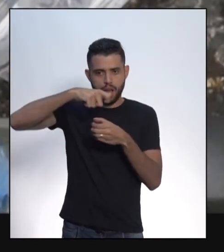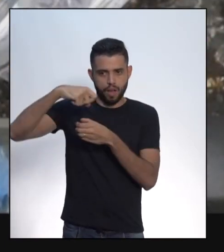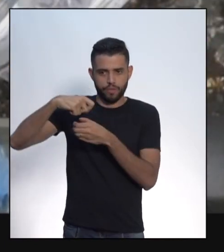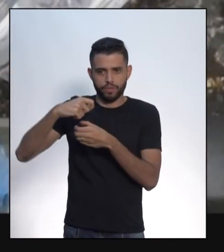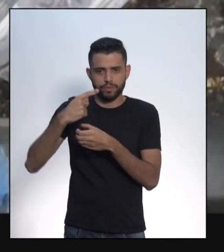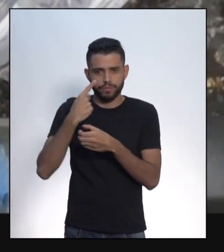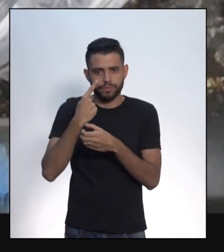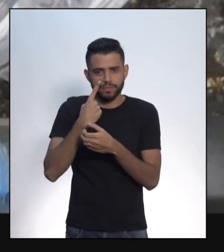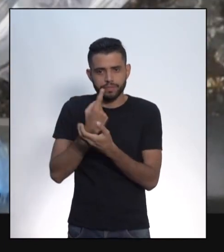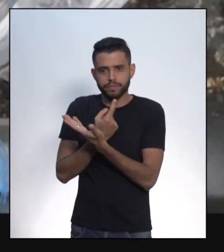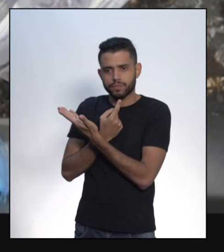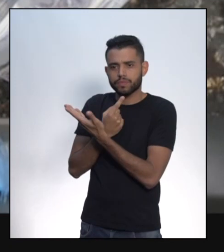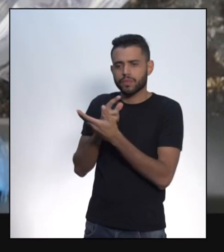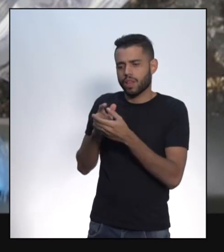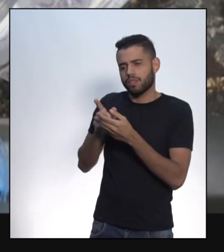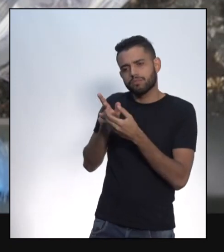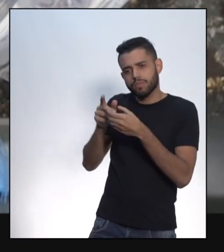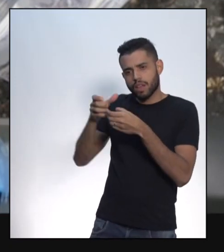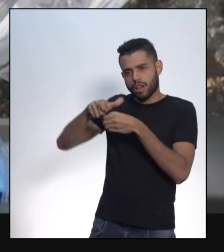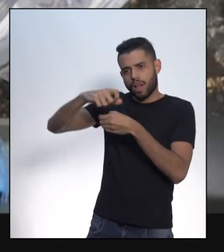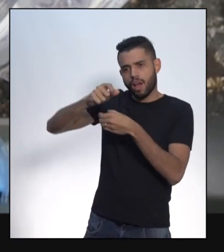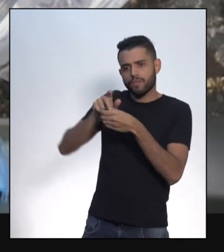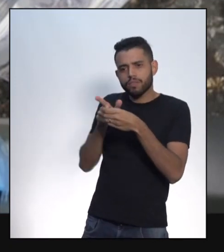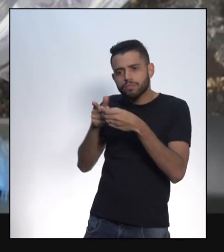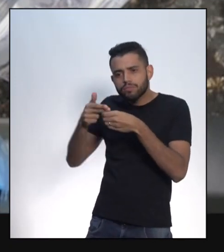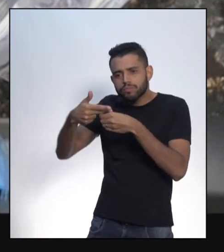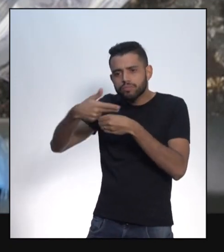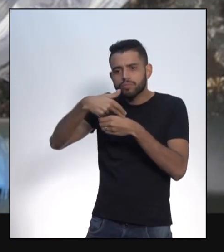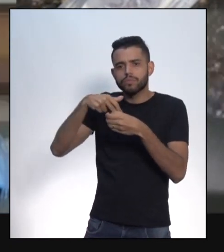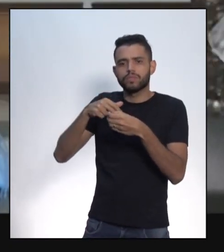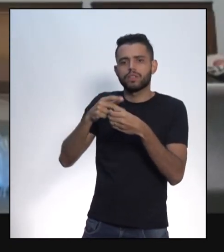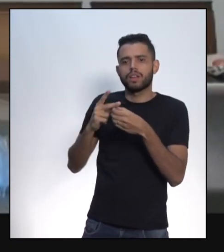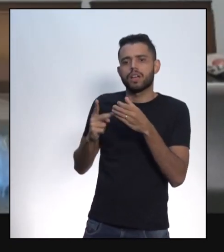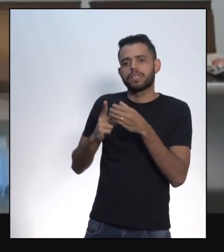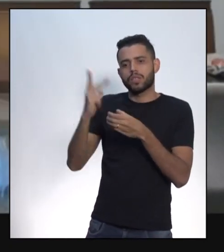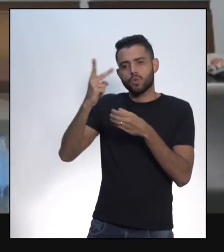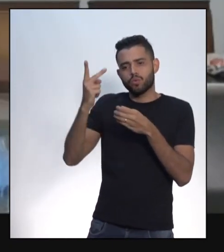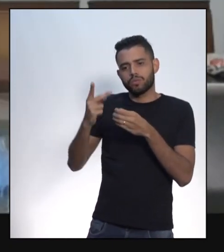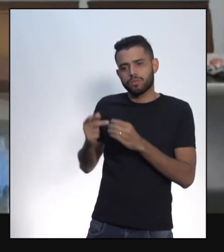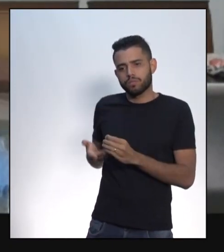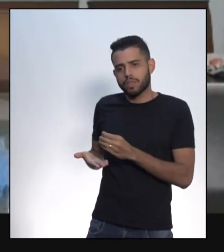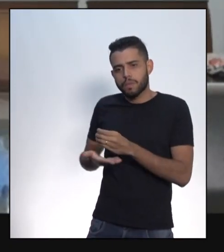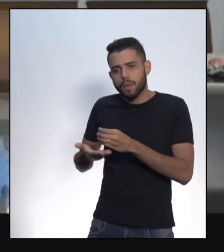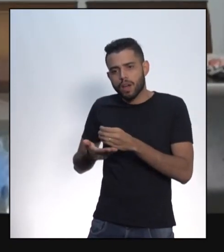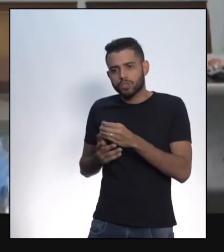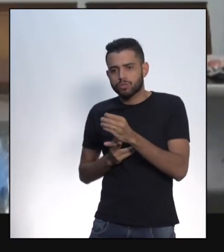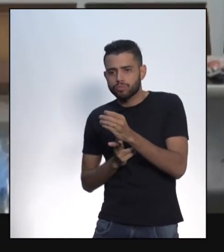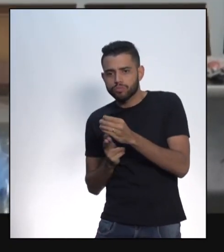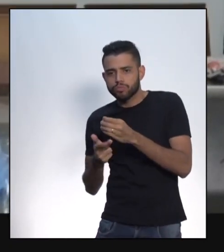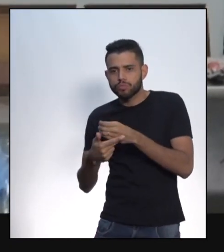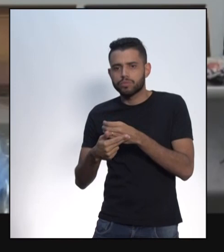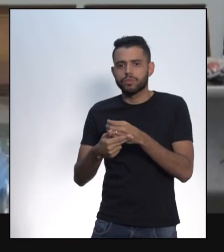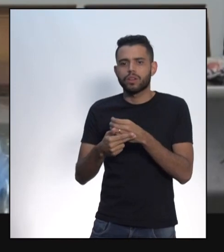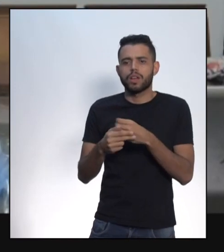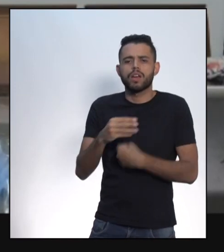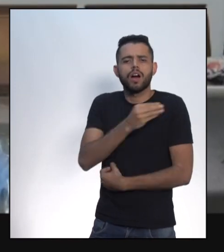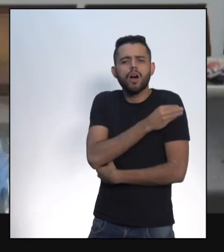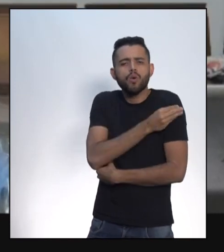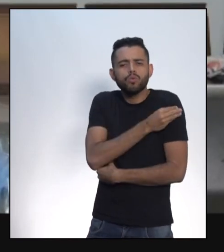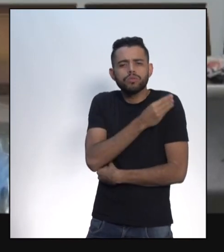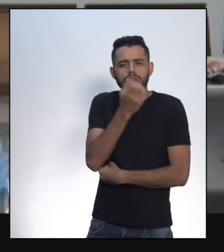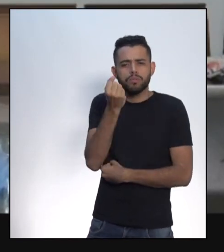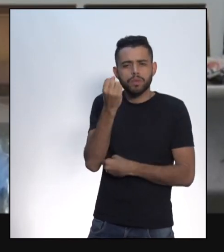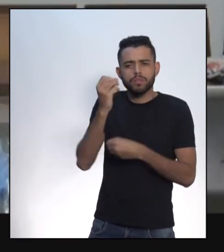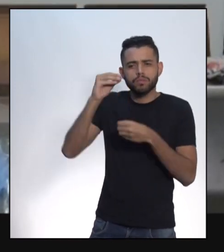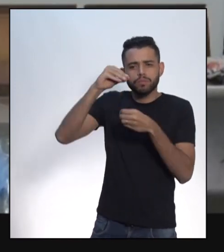PET. A primeira vamos tirar a parte de cima e a segunda iremos tirar o fundo. Na ponta, iremos colocar um algodão e fazer